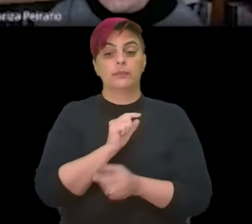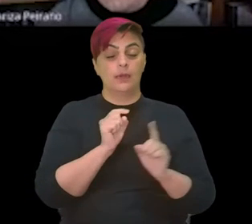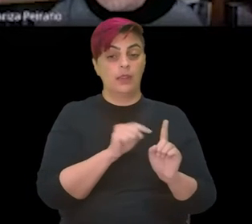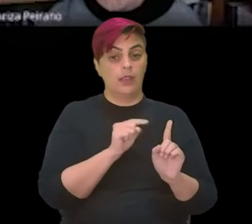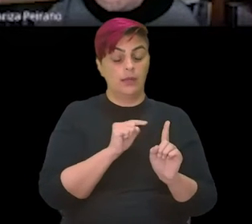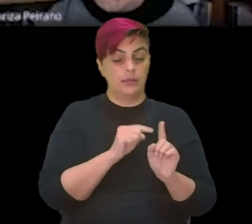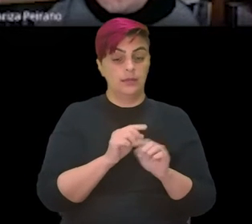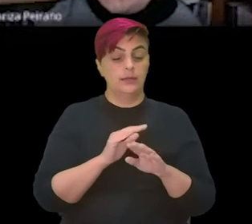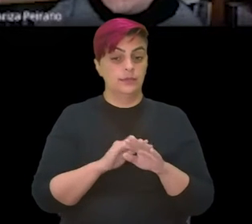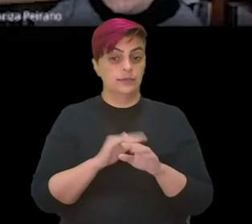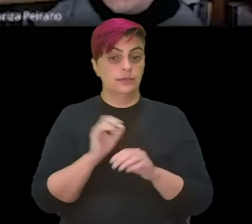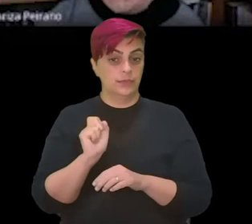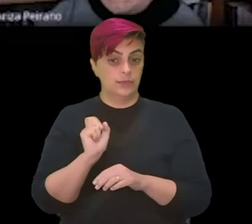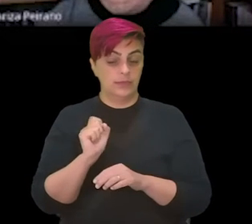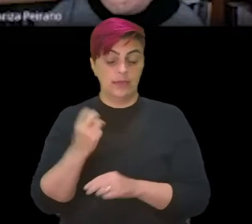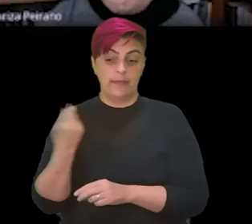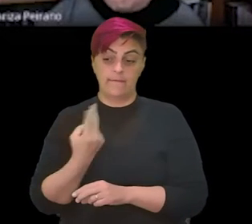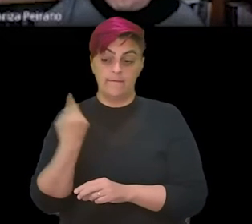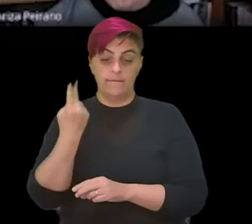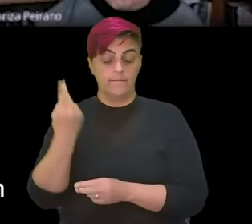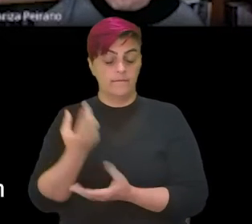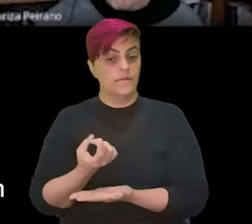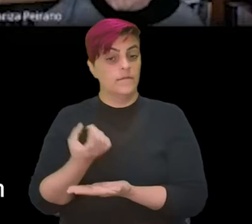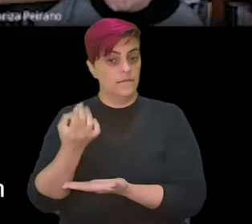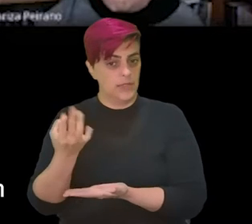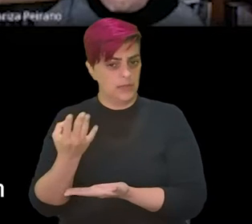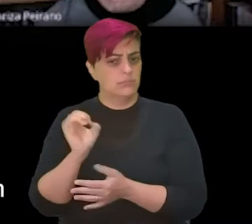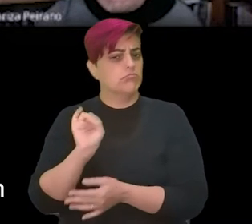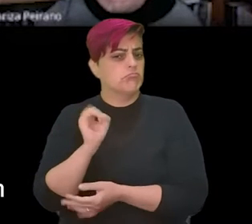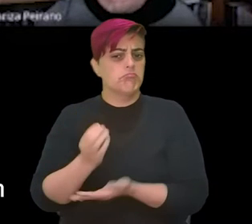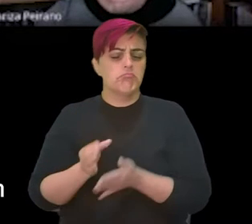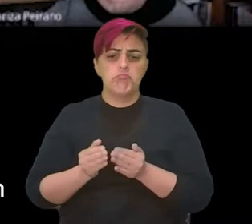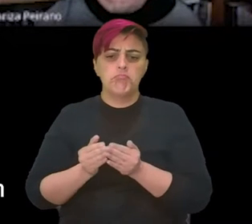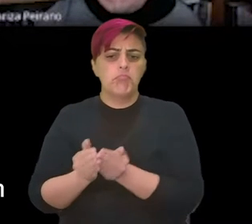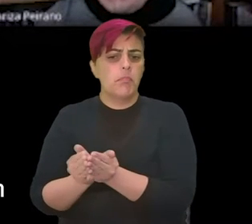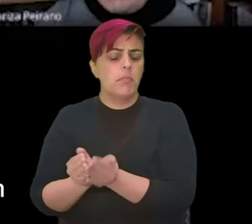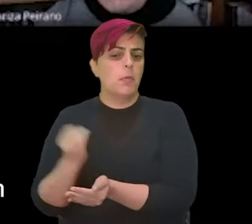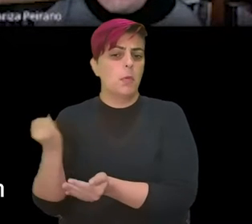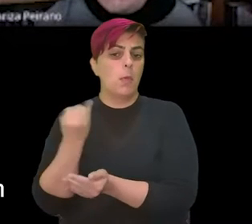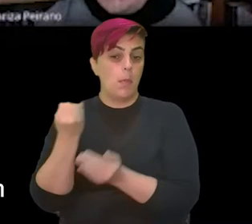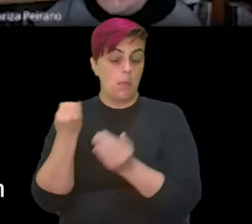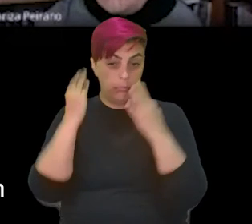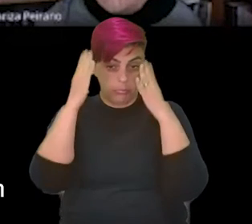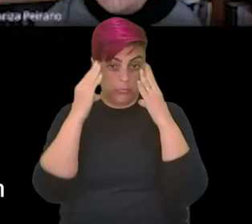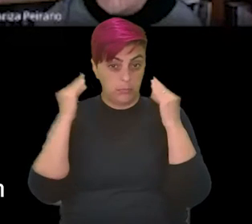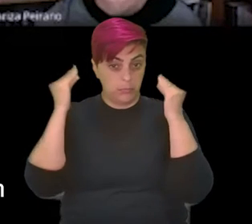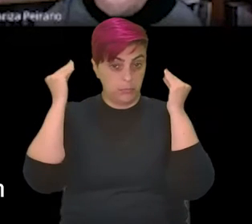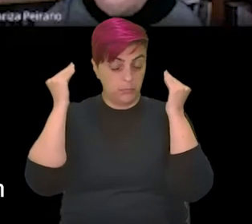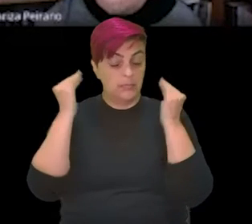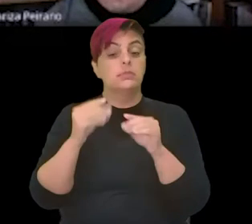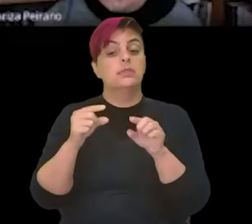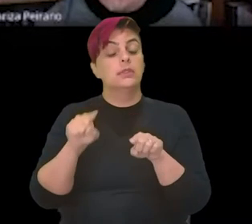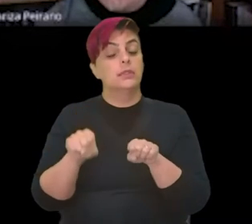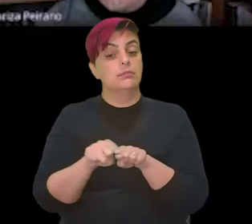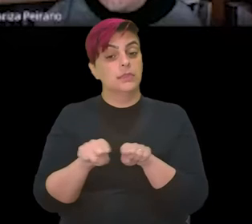fenômeno fosse duplamente significativo. Se ele era tão importante para os shetlandeses, passaria a ser